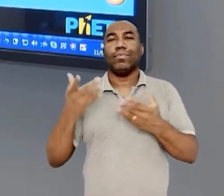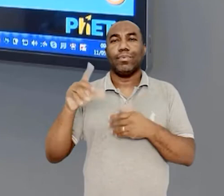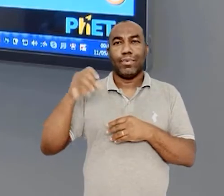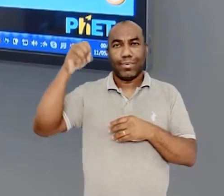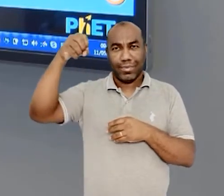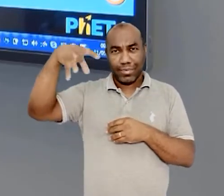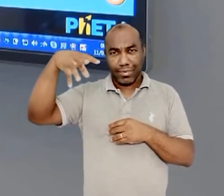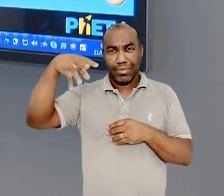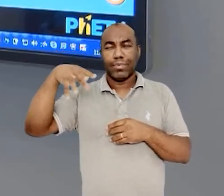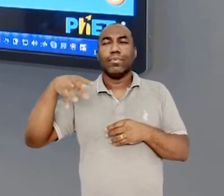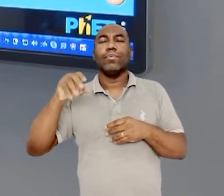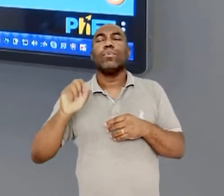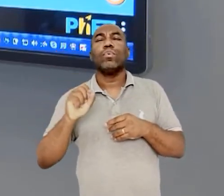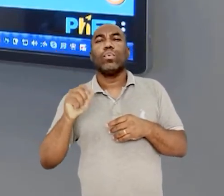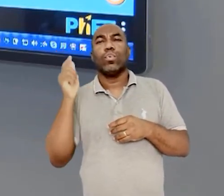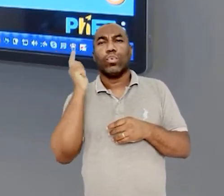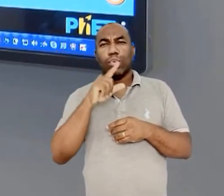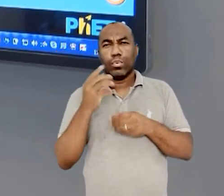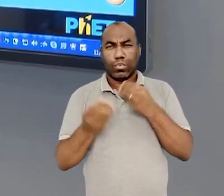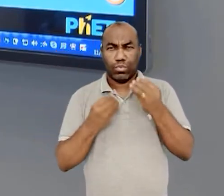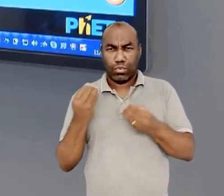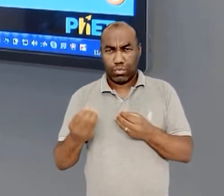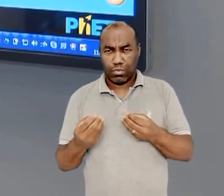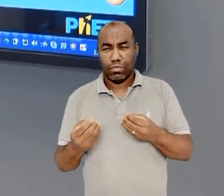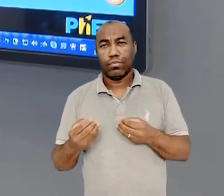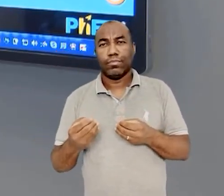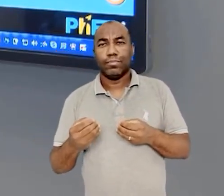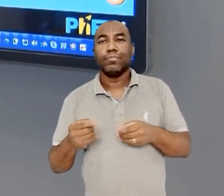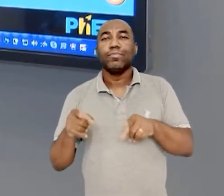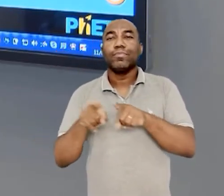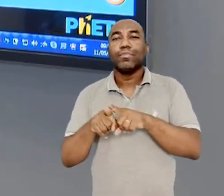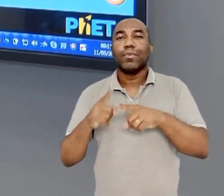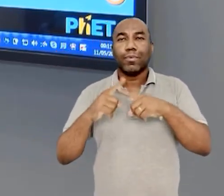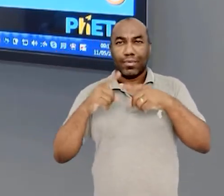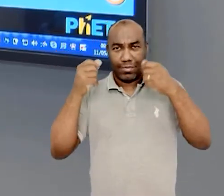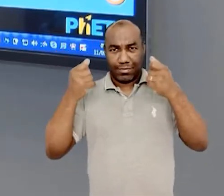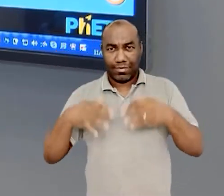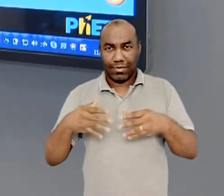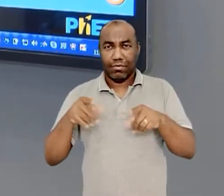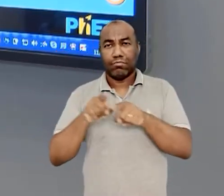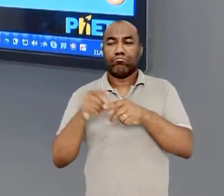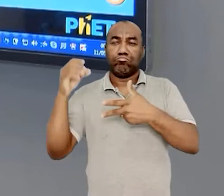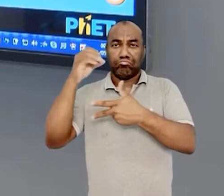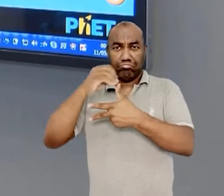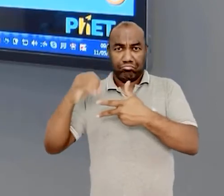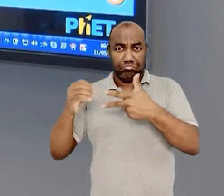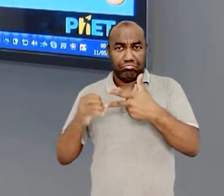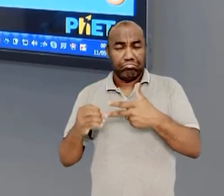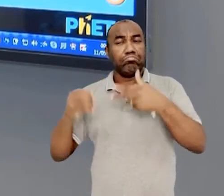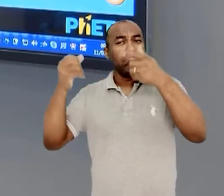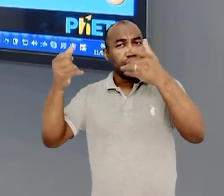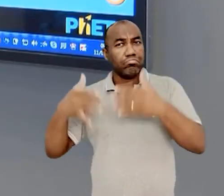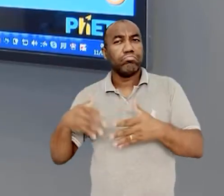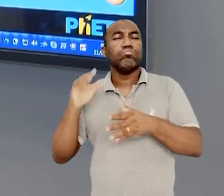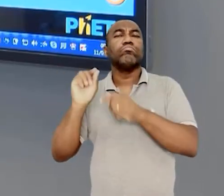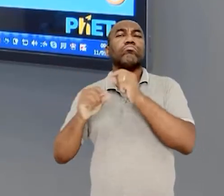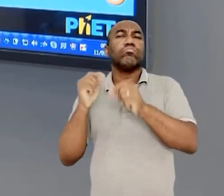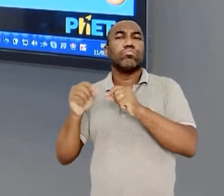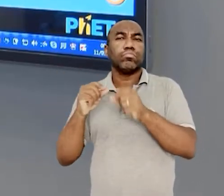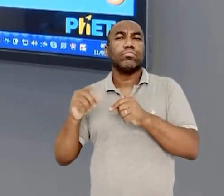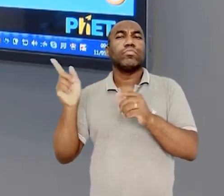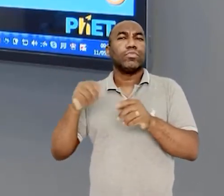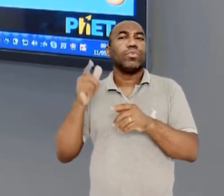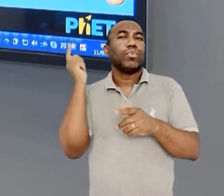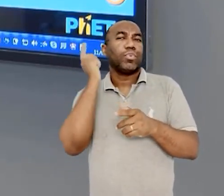saber ligar essa lâmpada. Veja, porque no Exame Nacional do Ensino Médio já apareceu questão de como o